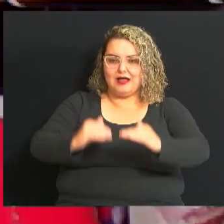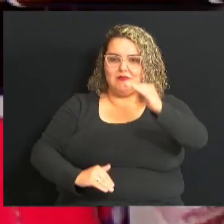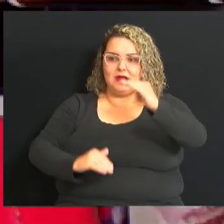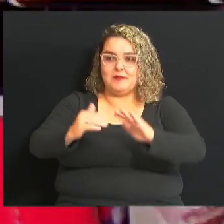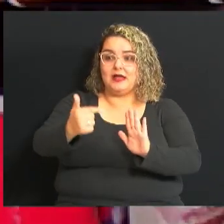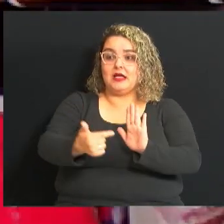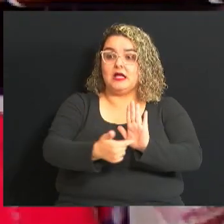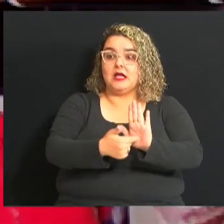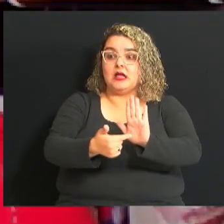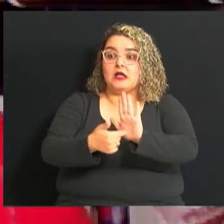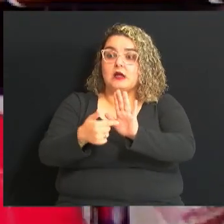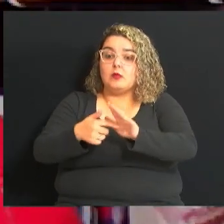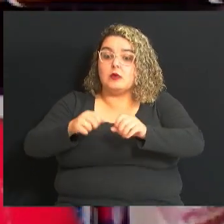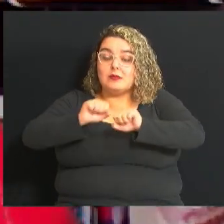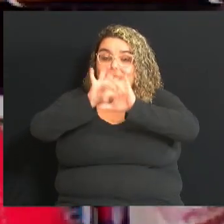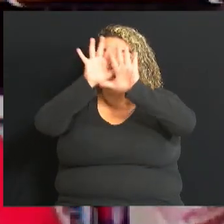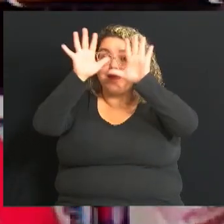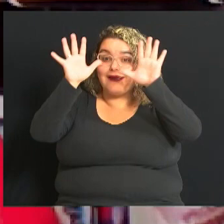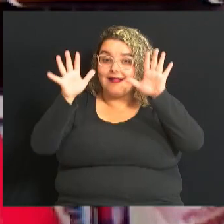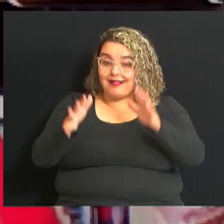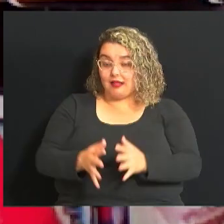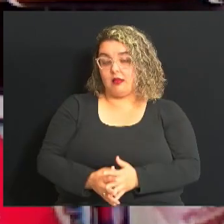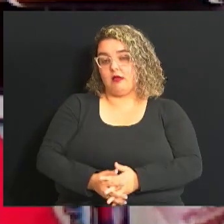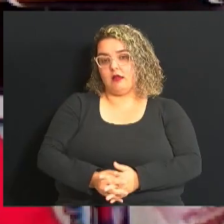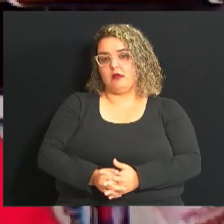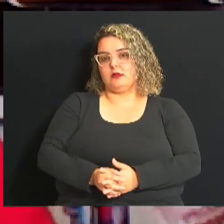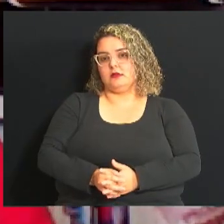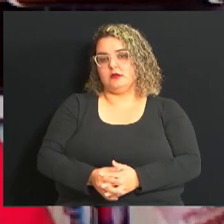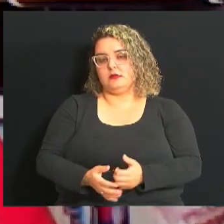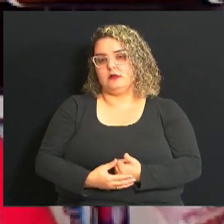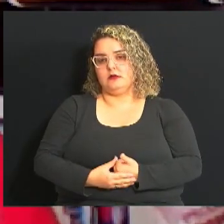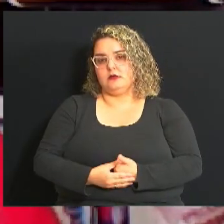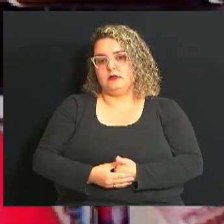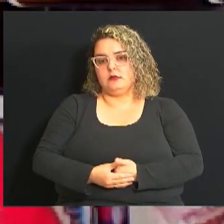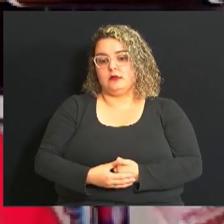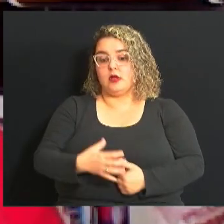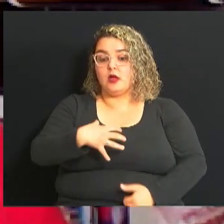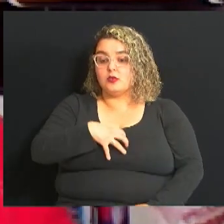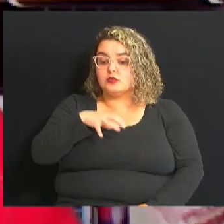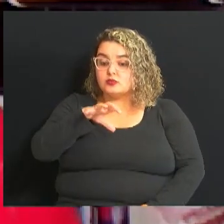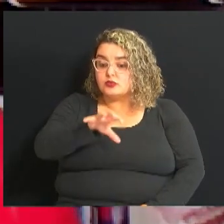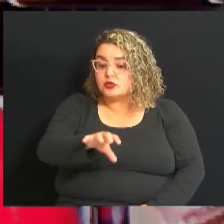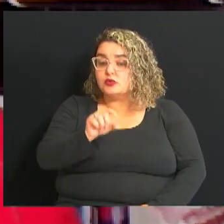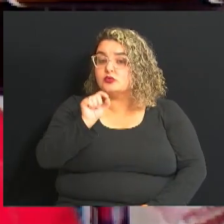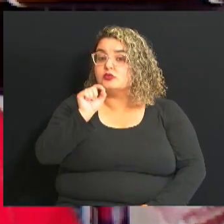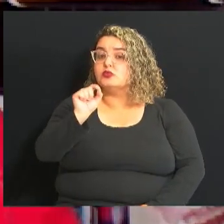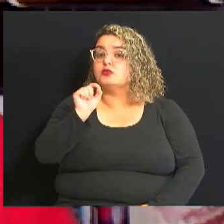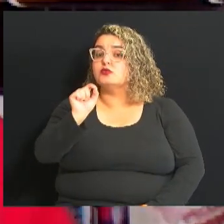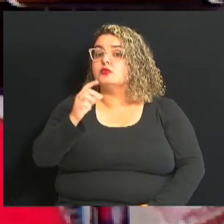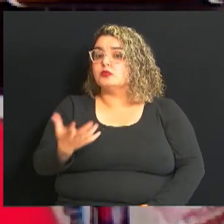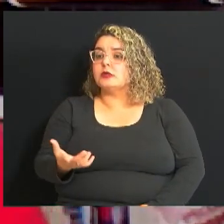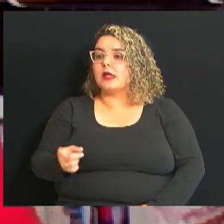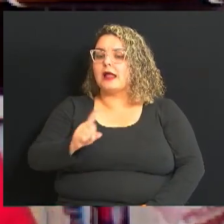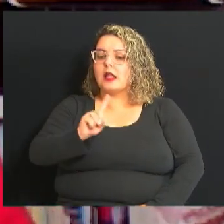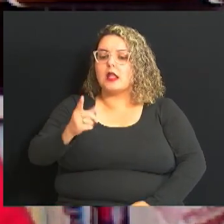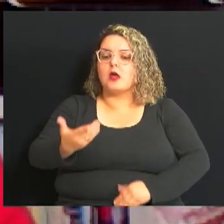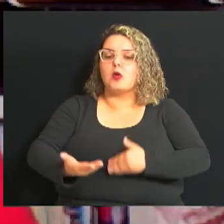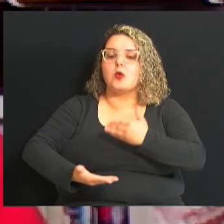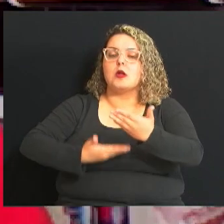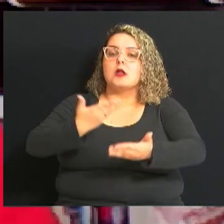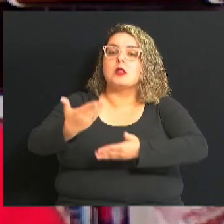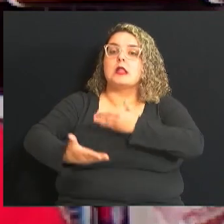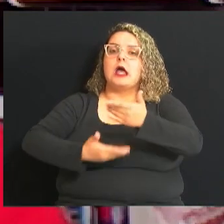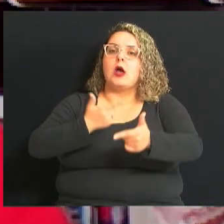mais evidente, né? É uma forma de não lidar com o problema